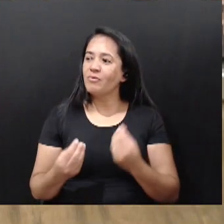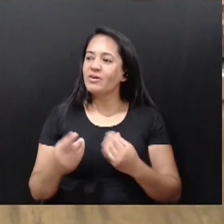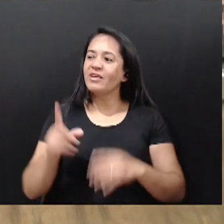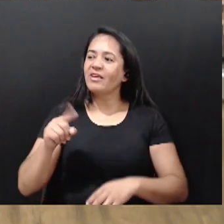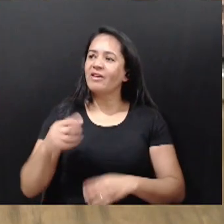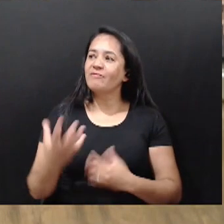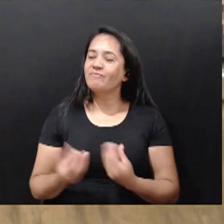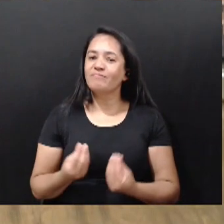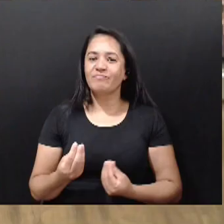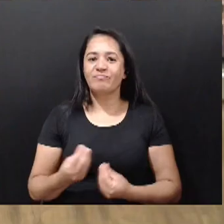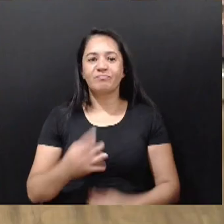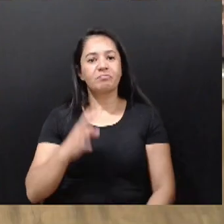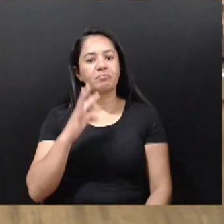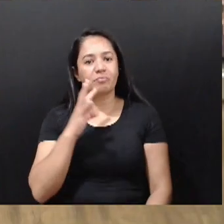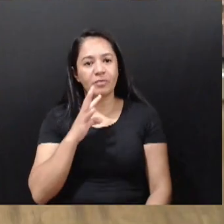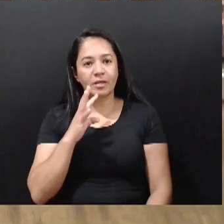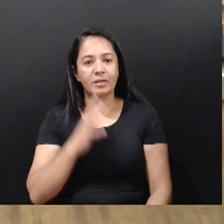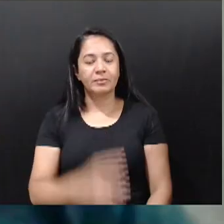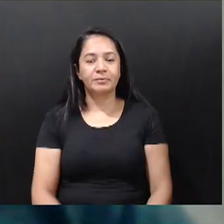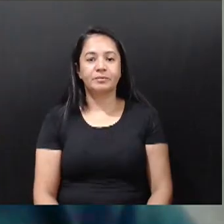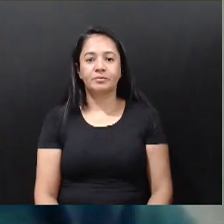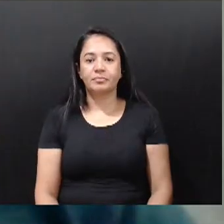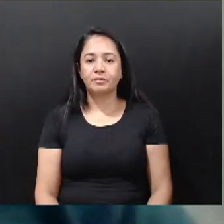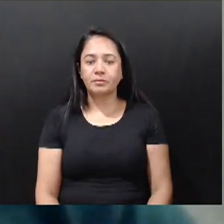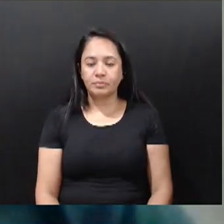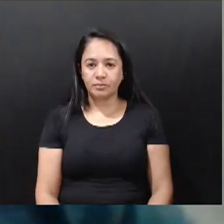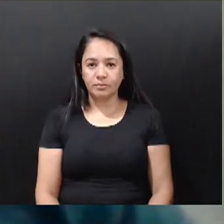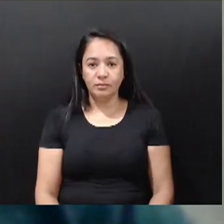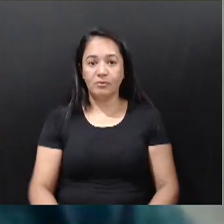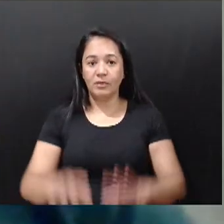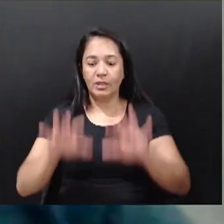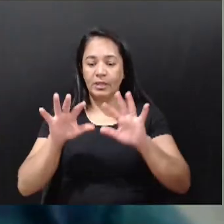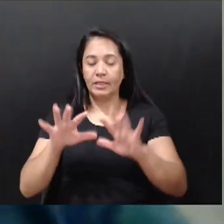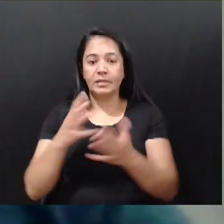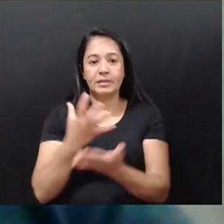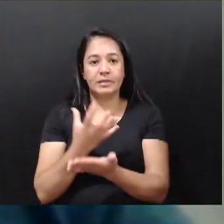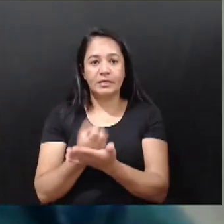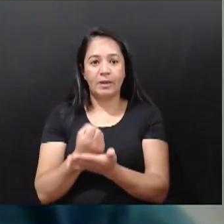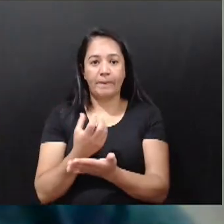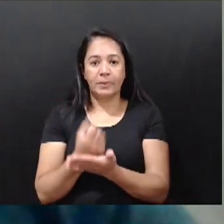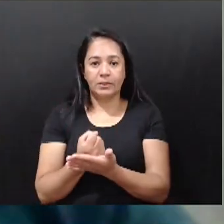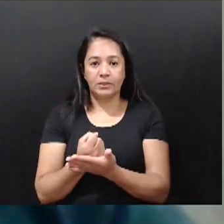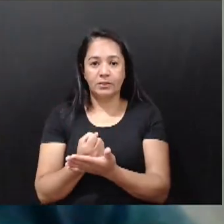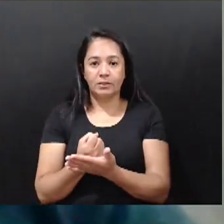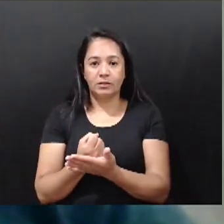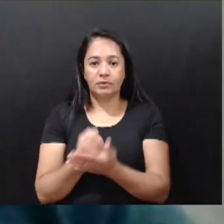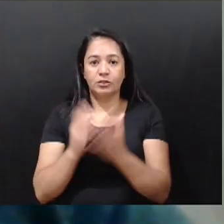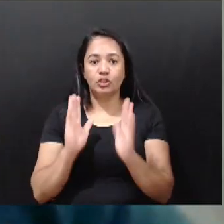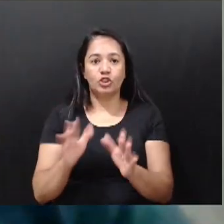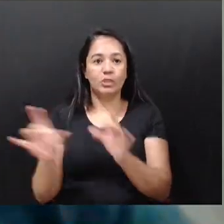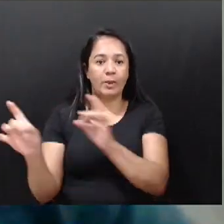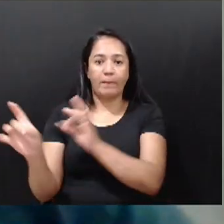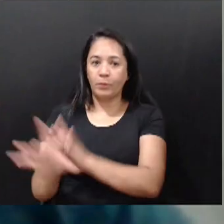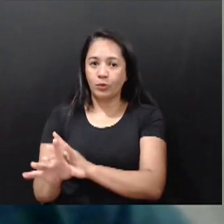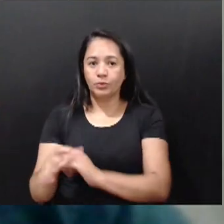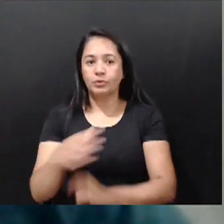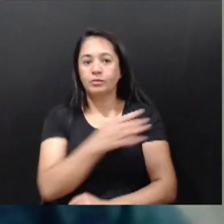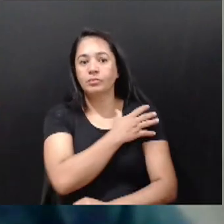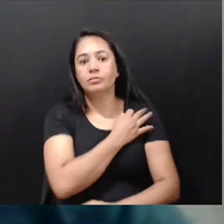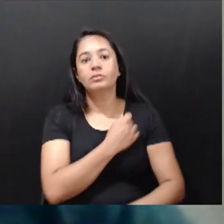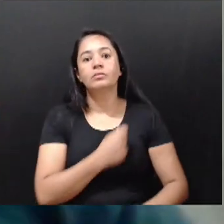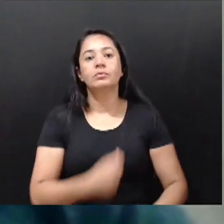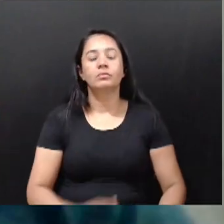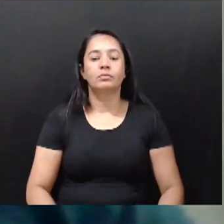Bacana. Esse aplicativo, Mirna, ele já está pronto, né? Já está pronto, já está funcionando, né? Nós só